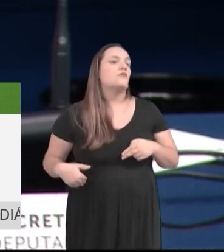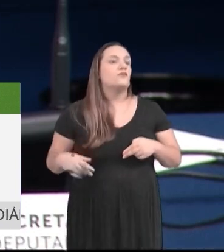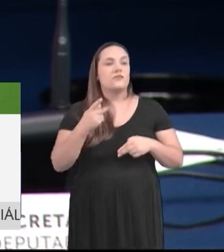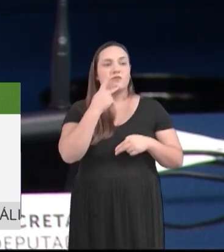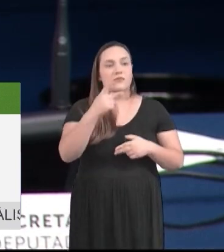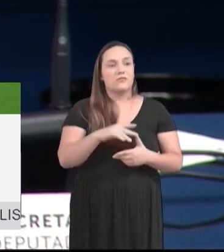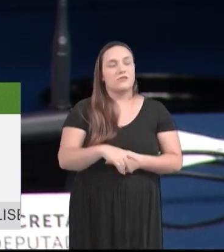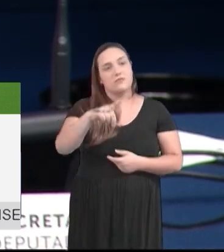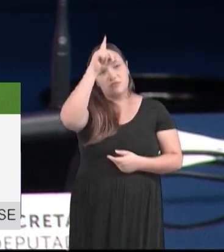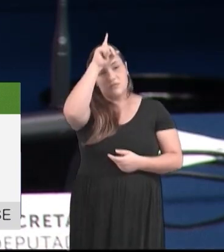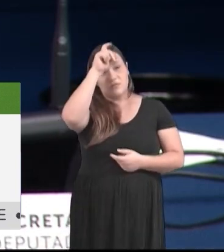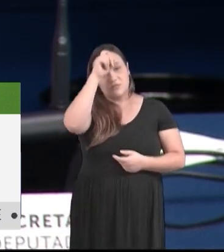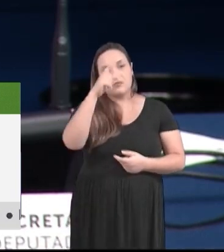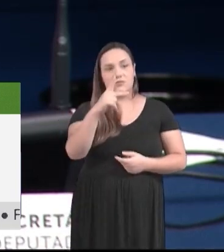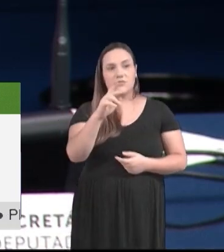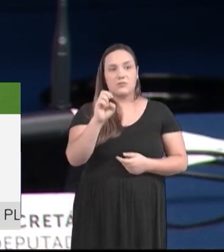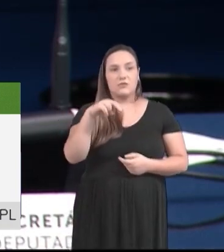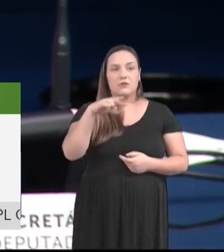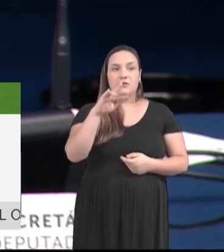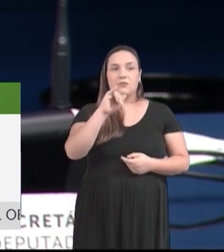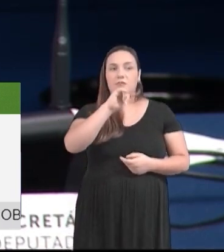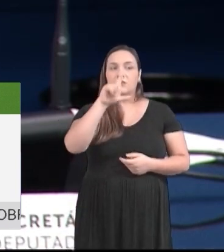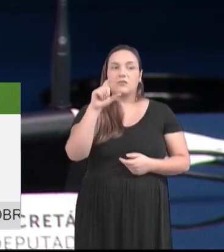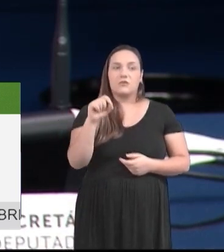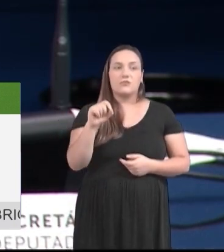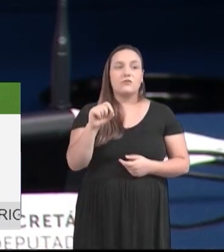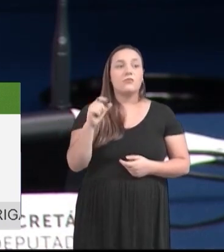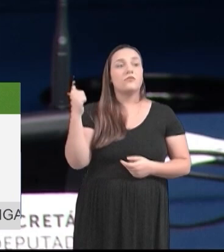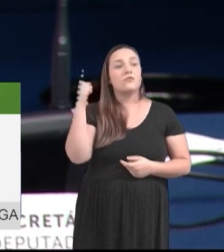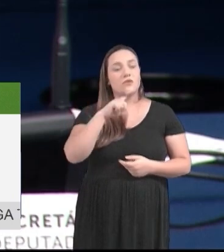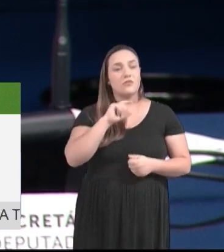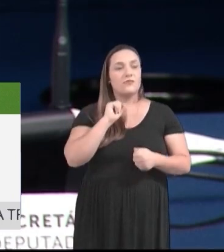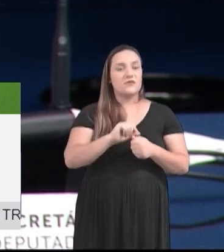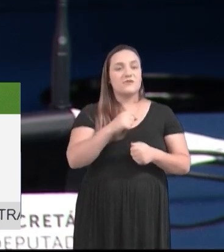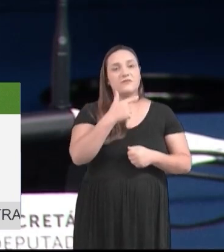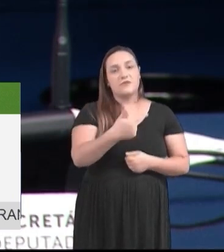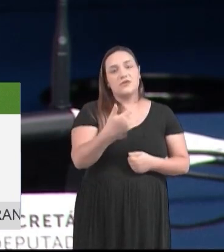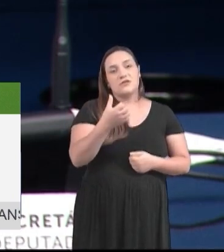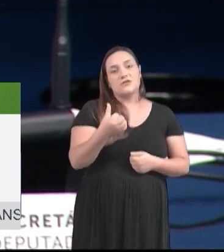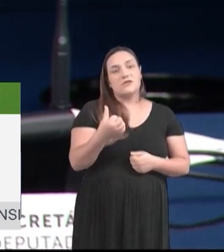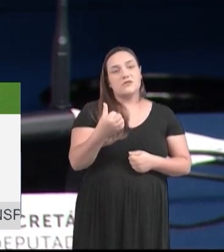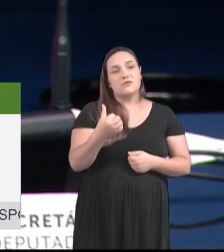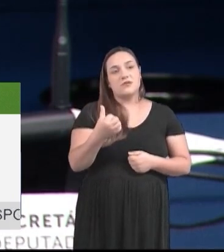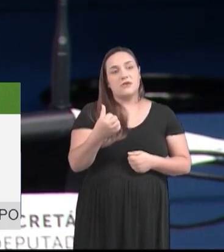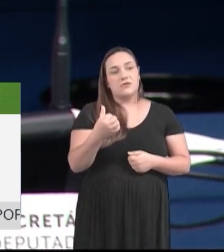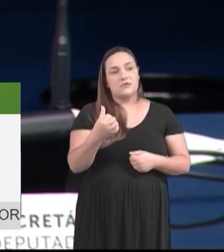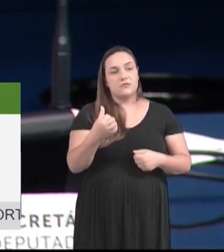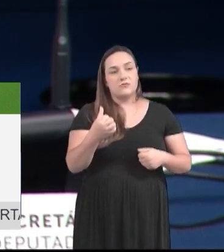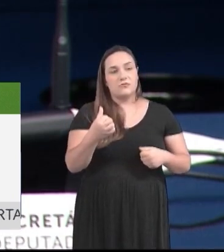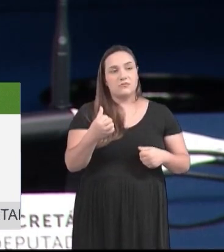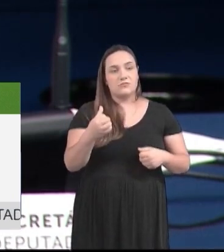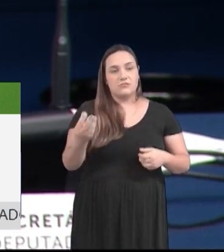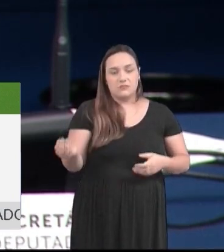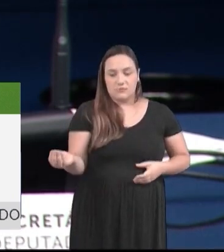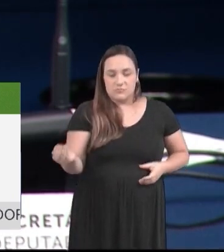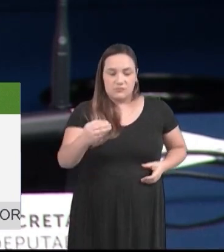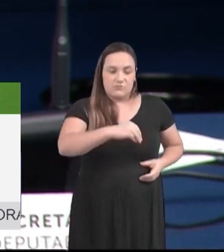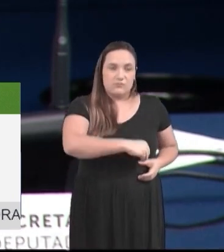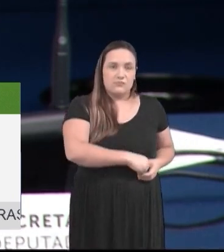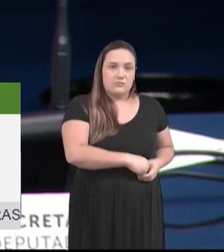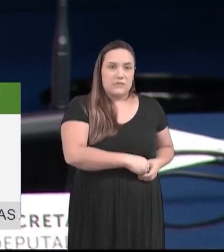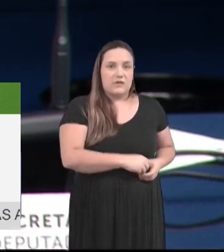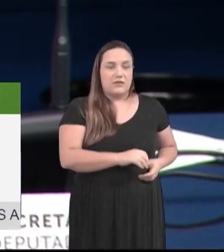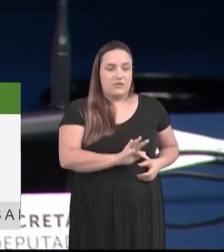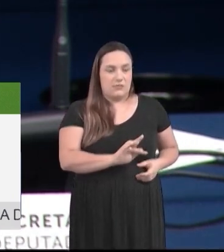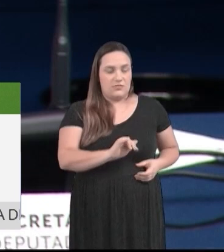O Hospital do Pênfico realizou o 26º transplante de fígado no